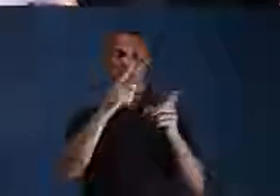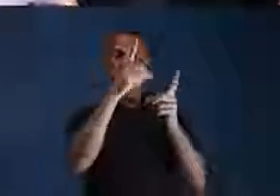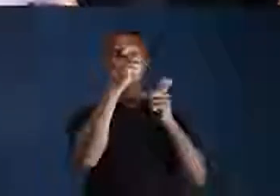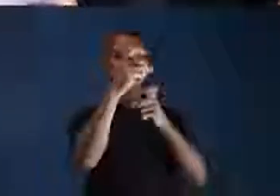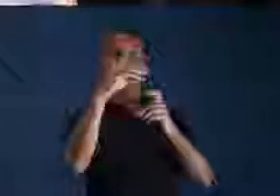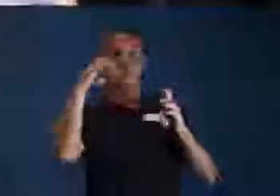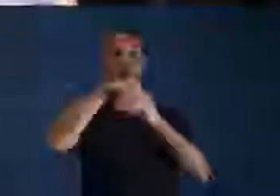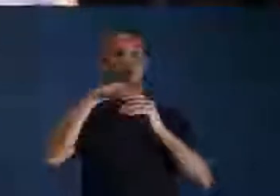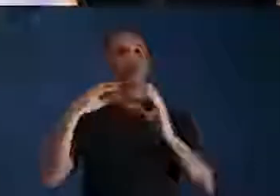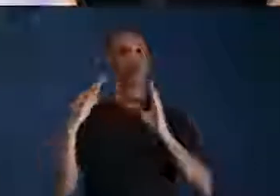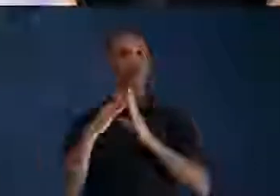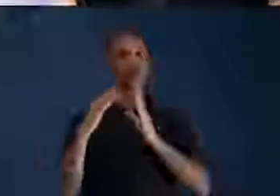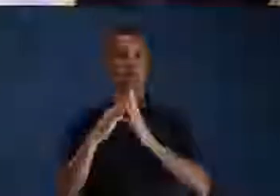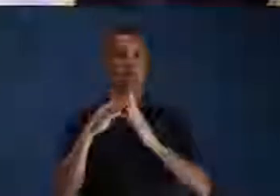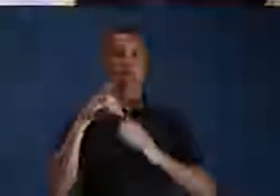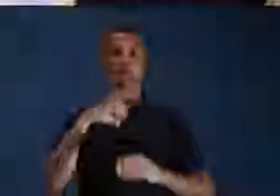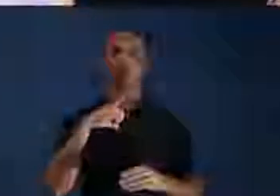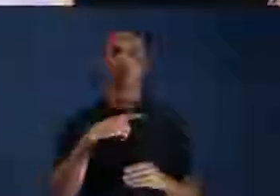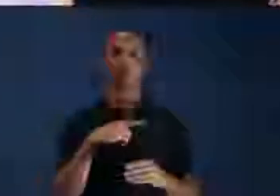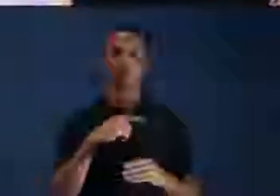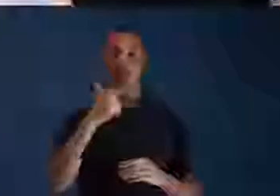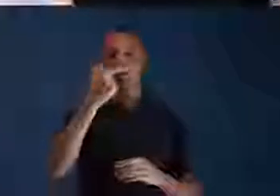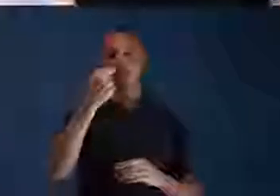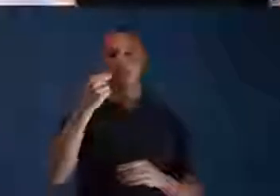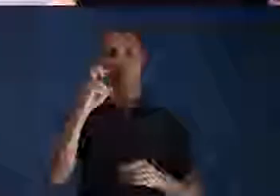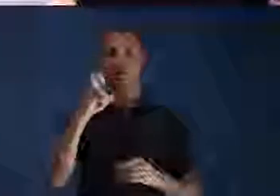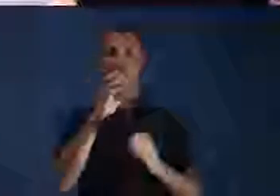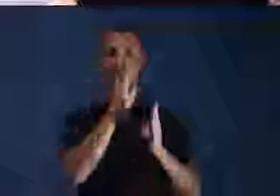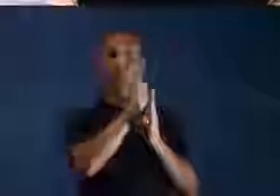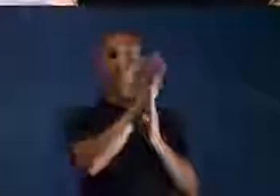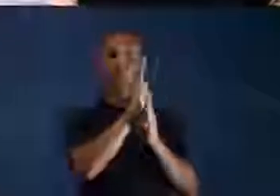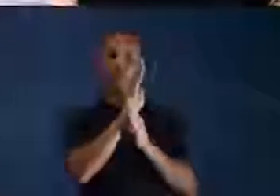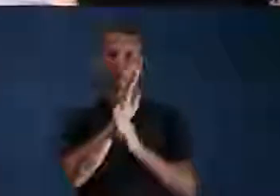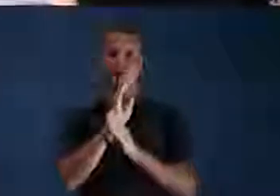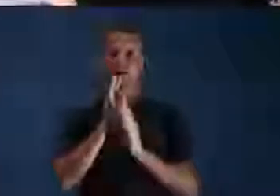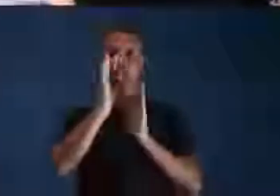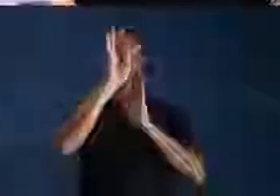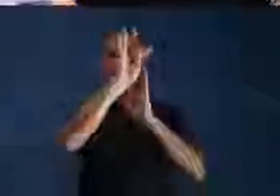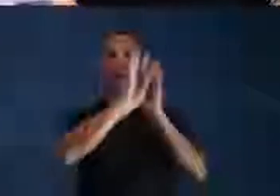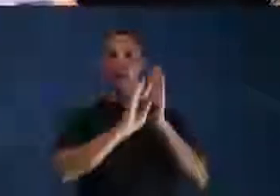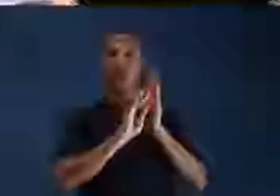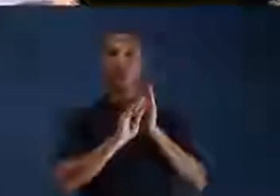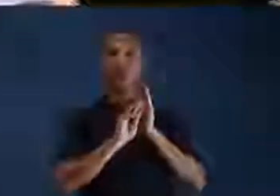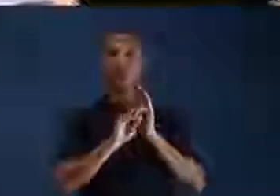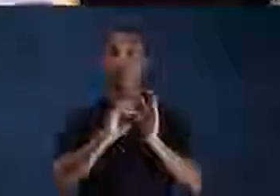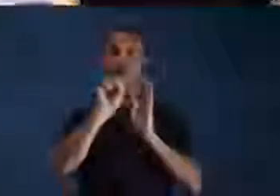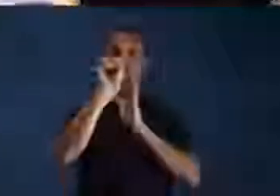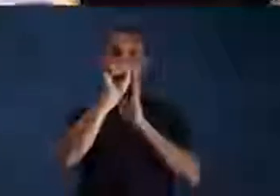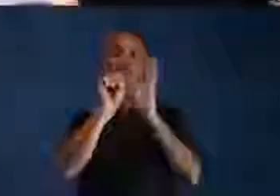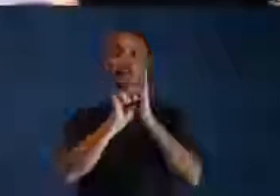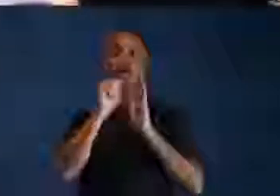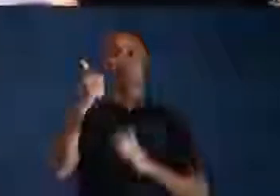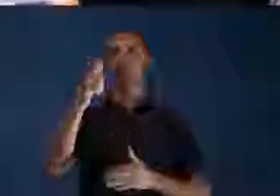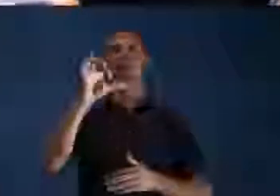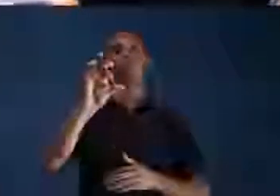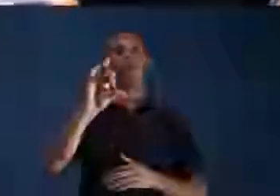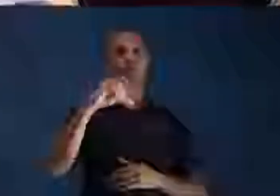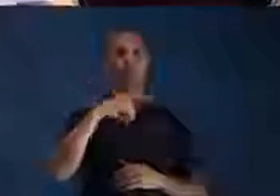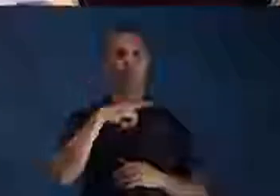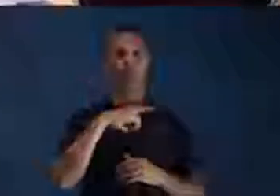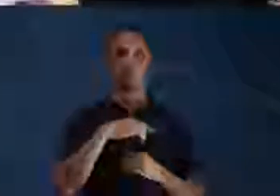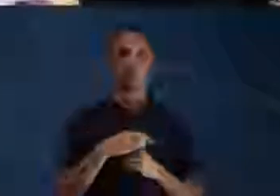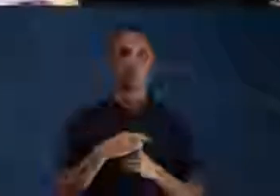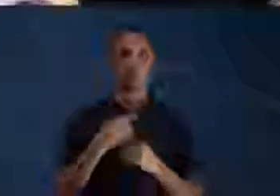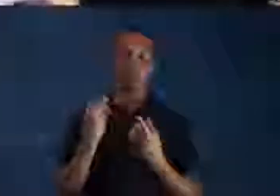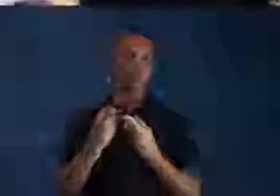2005. Ambas com uma seleção sensacional de textos desde o século XIX. O certo é que, ao contrário do